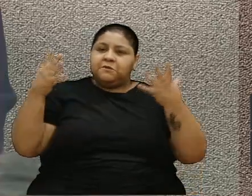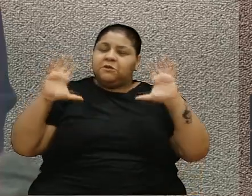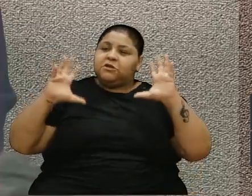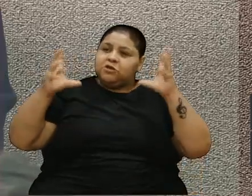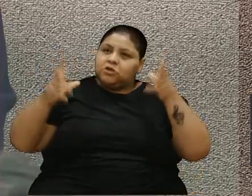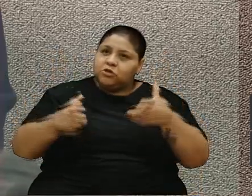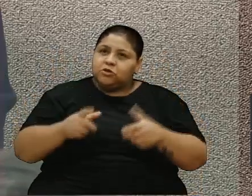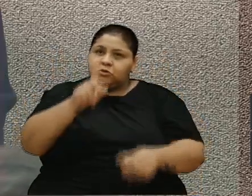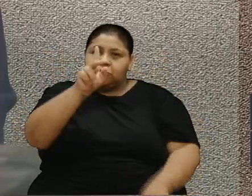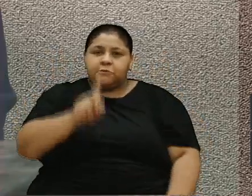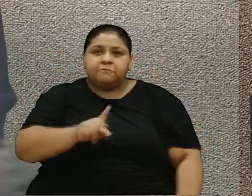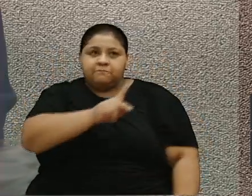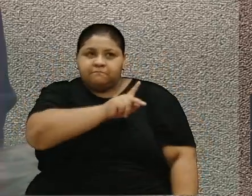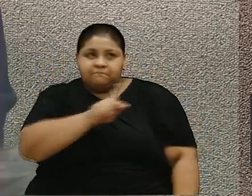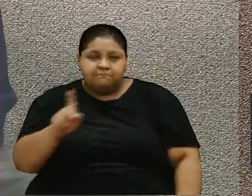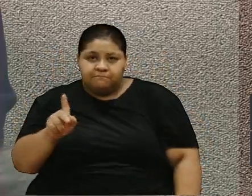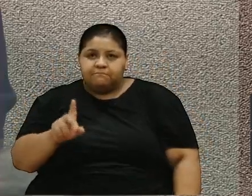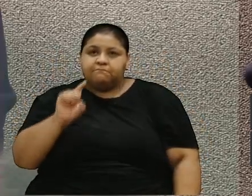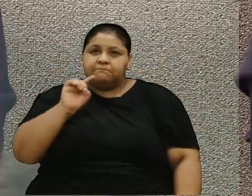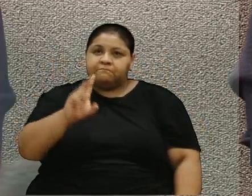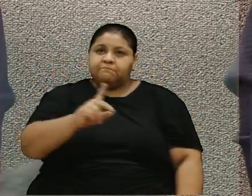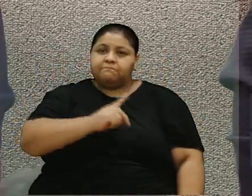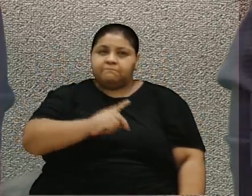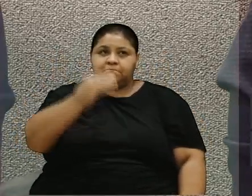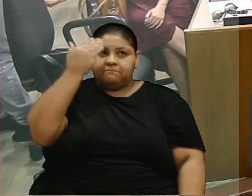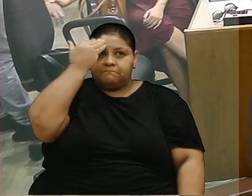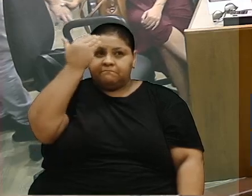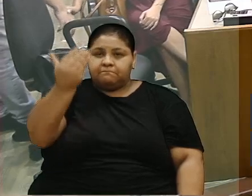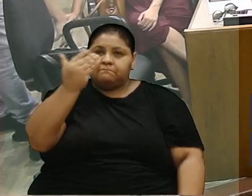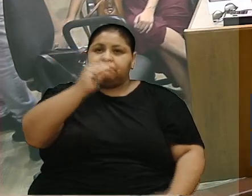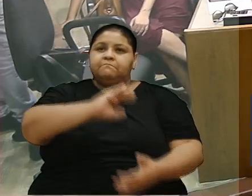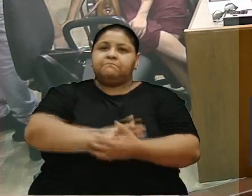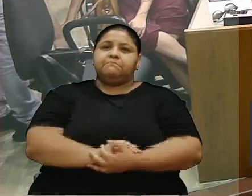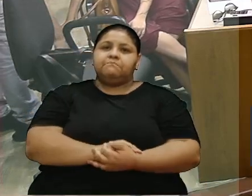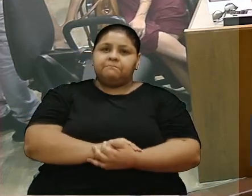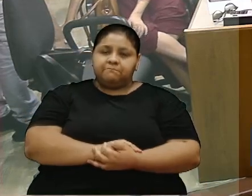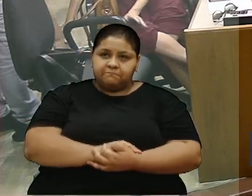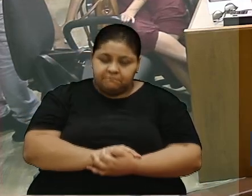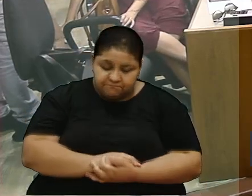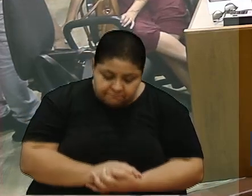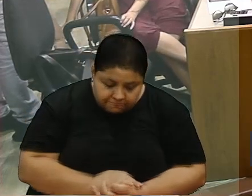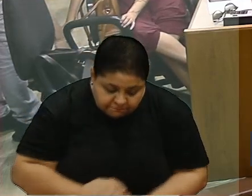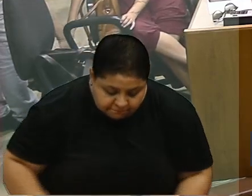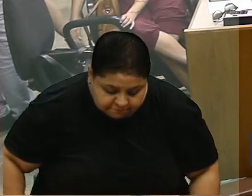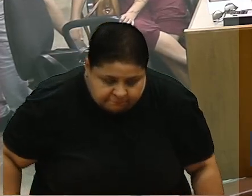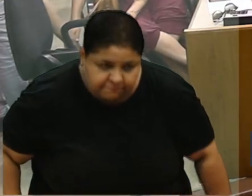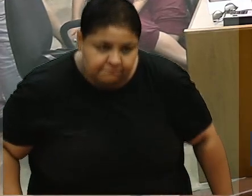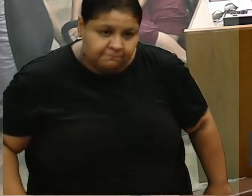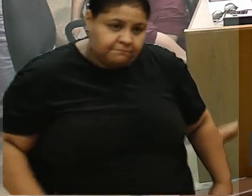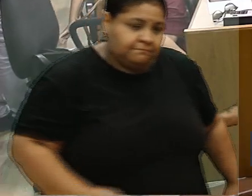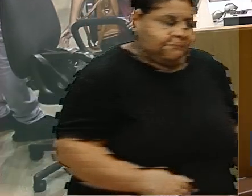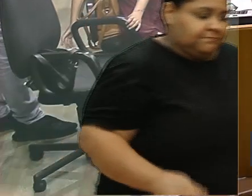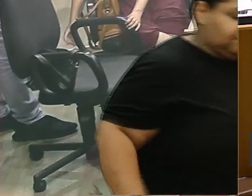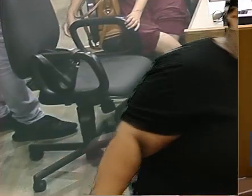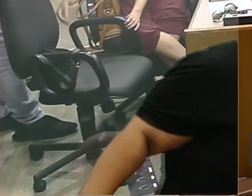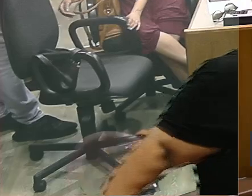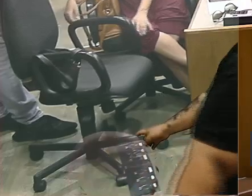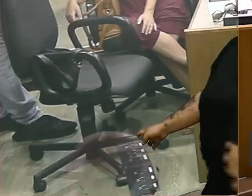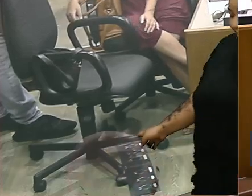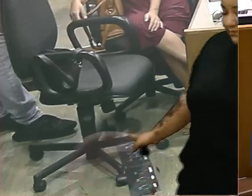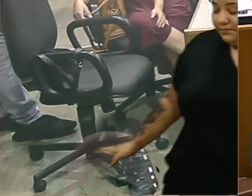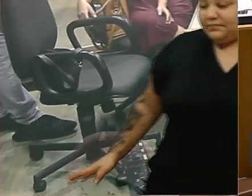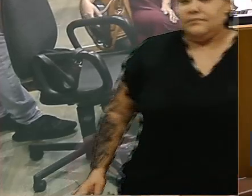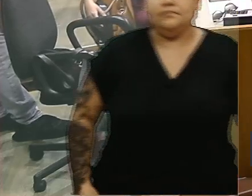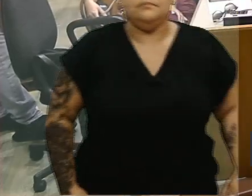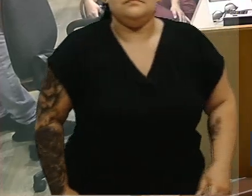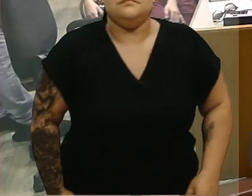comunidade Nossa Senhora de Lourdes. Era isso. Muito obrigado. Obrigada, vereador Edson da Rosa. Com a palavra, a vereadora Marisol